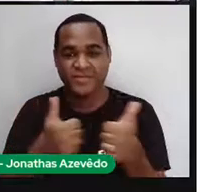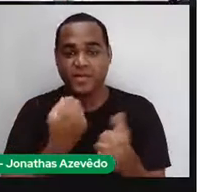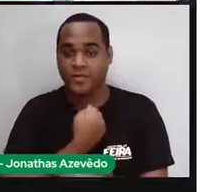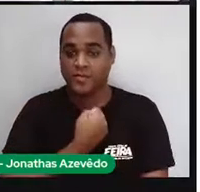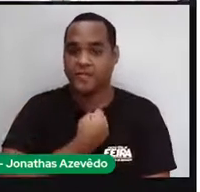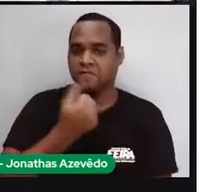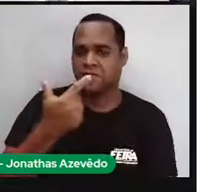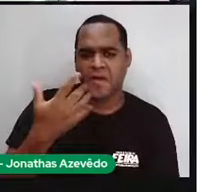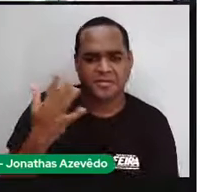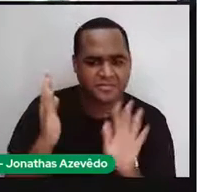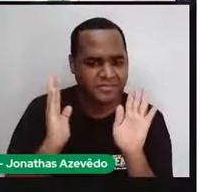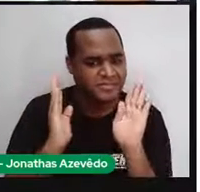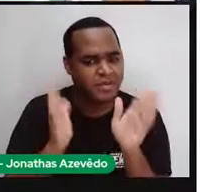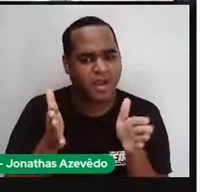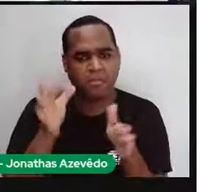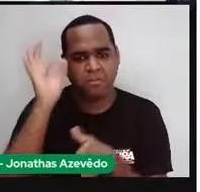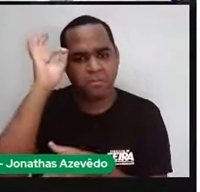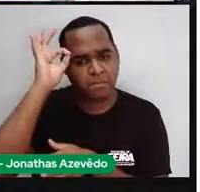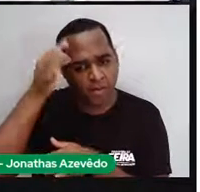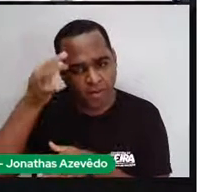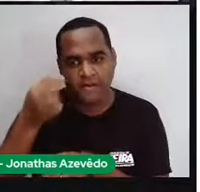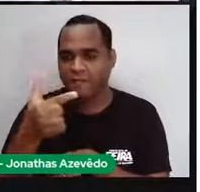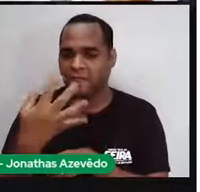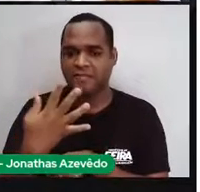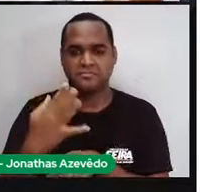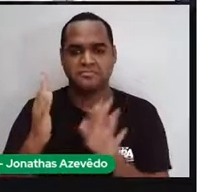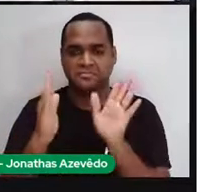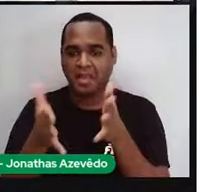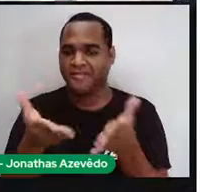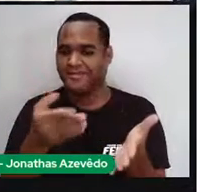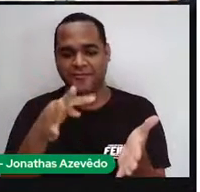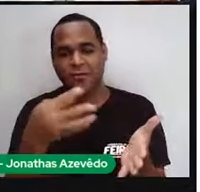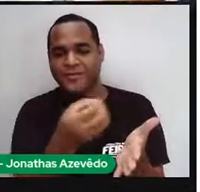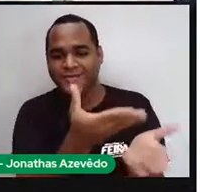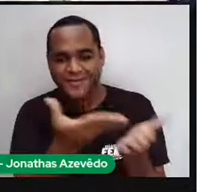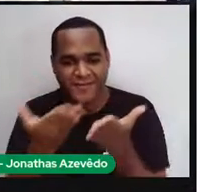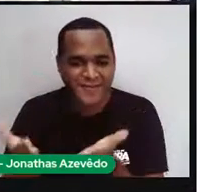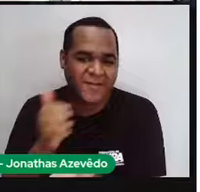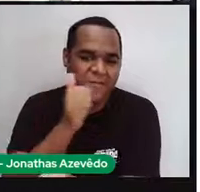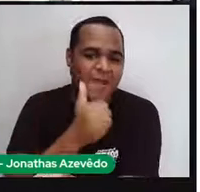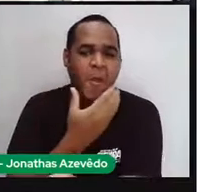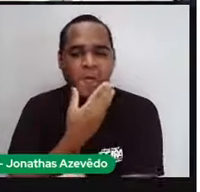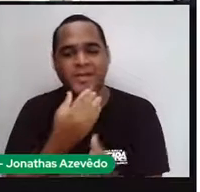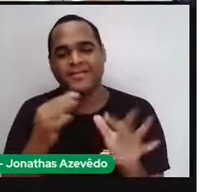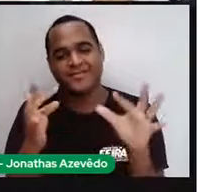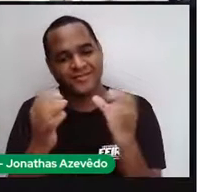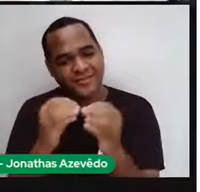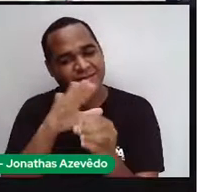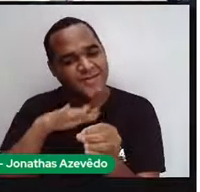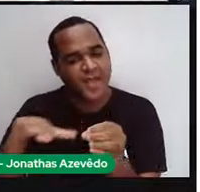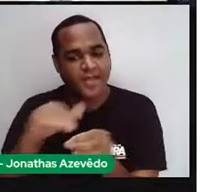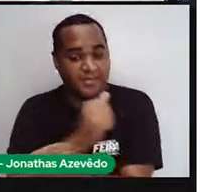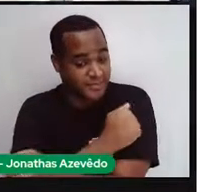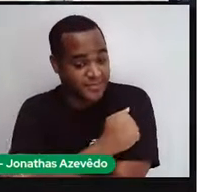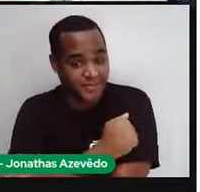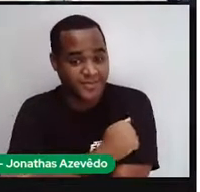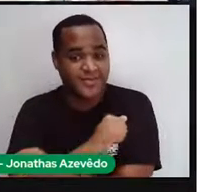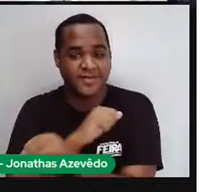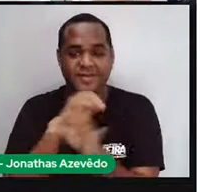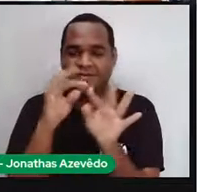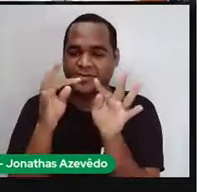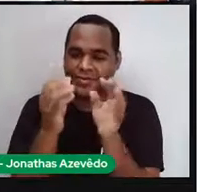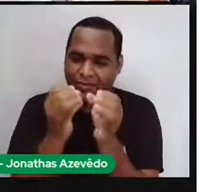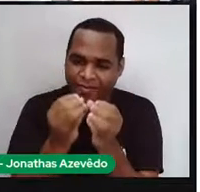24 aulas essa é a 24ª sejam bem-vindos sejam bem-vindas queridos estudantes